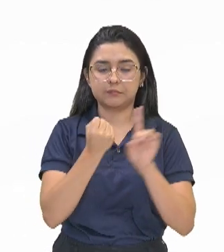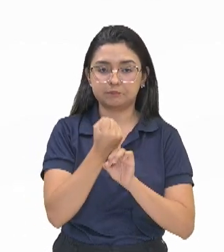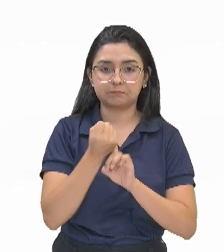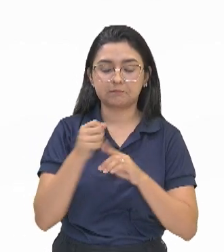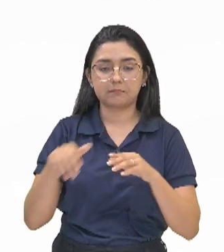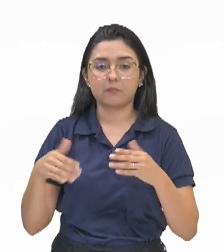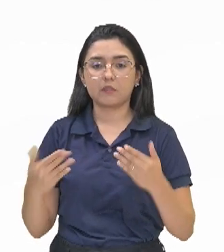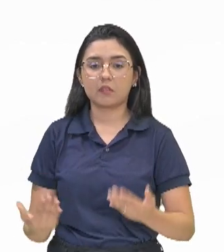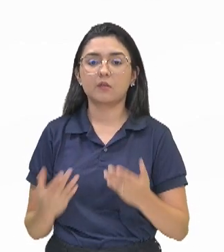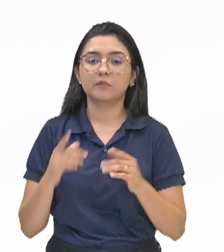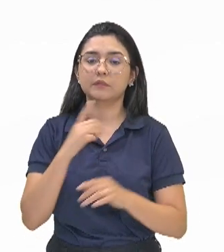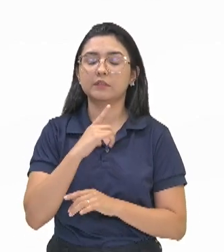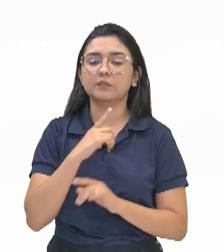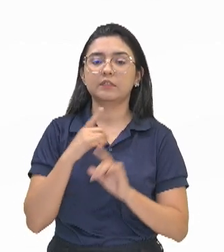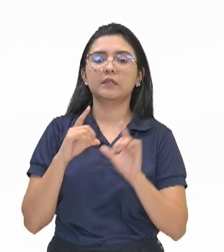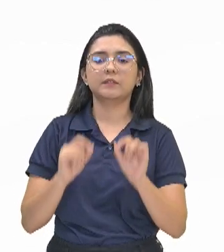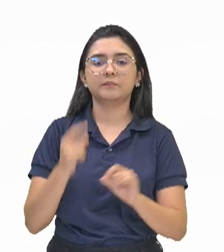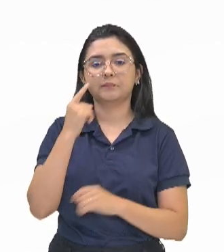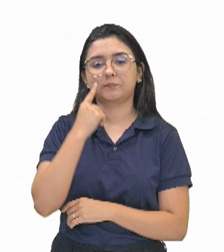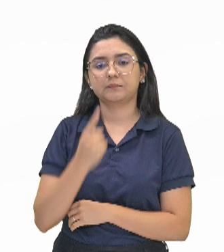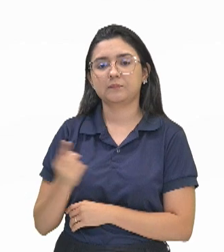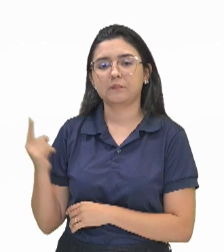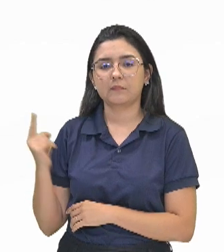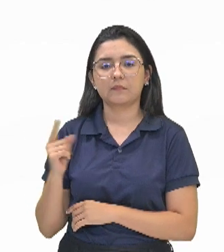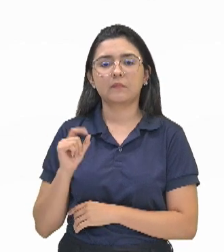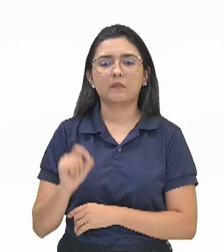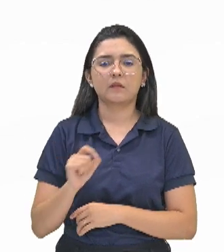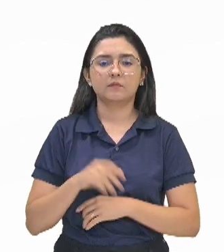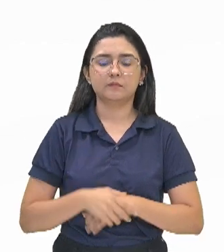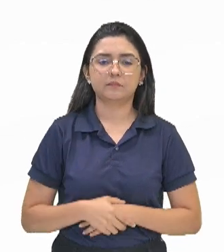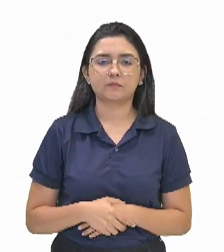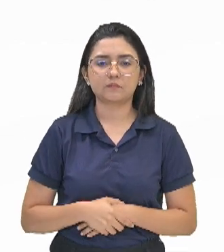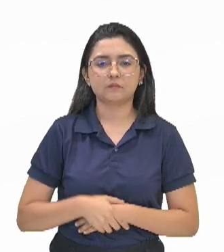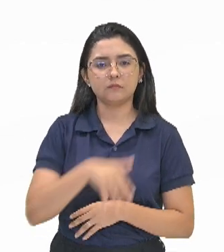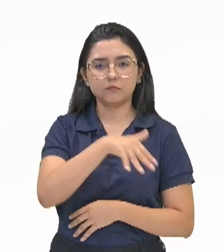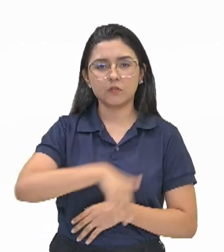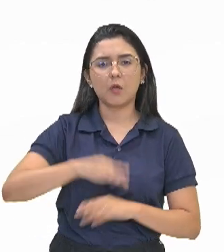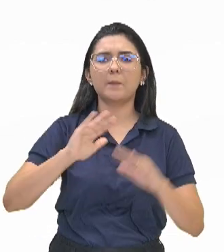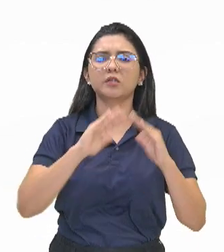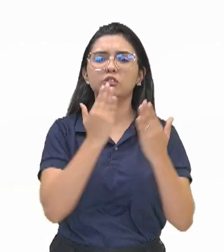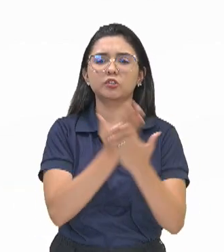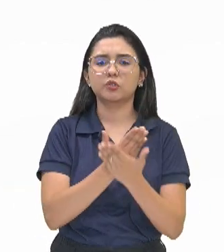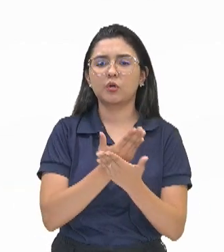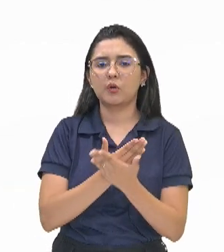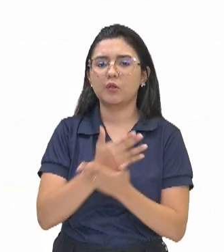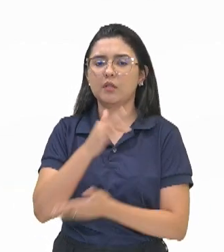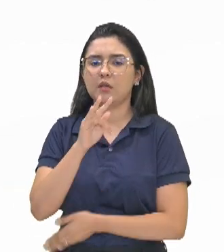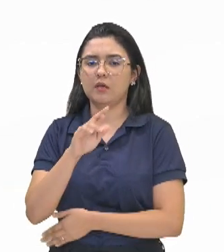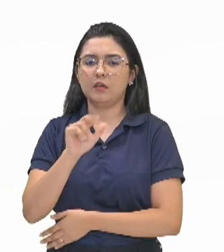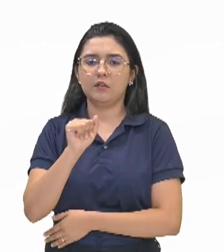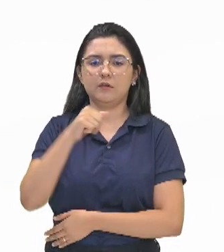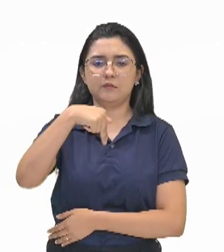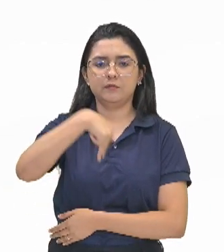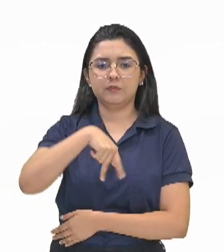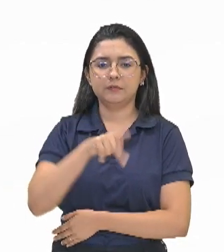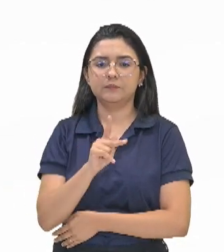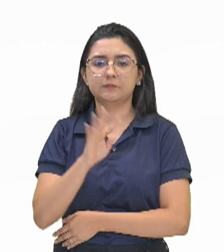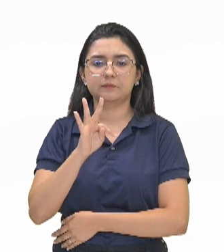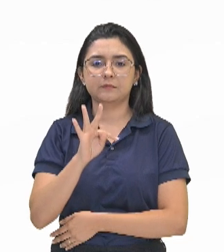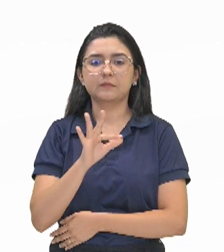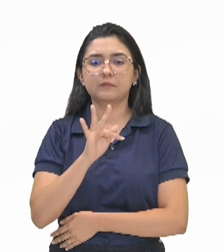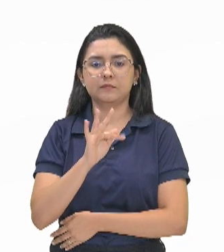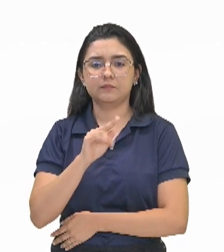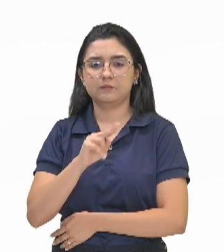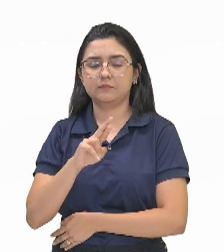essa escola de Frankfurt, né, que era um espaço mesmo, tá? Era uma escola na Alemanha, né, que foi